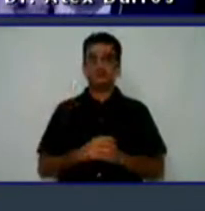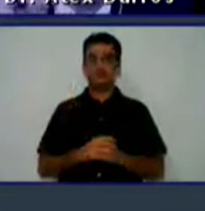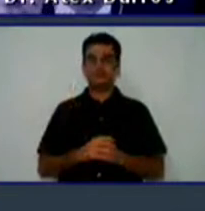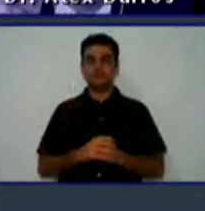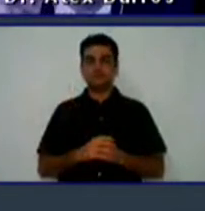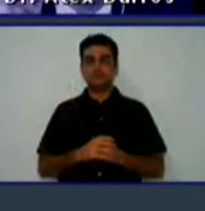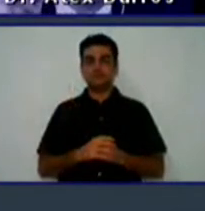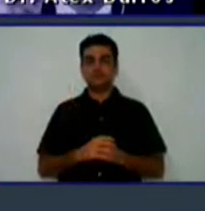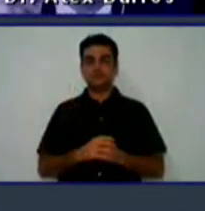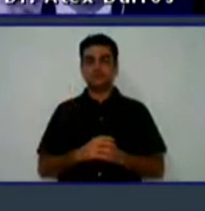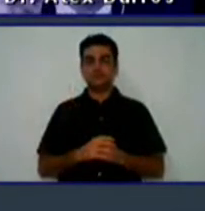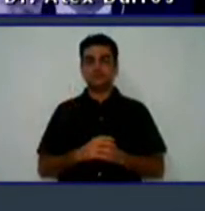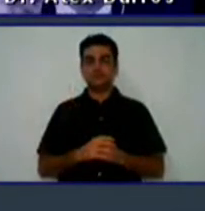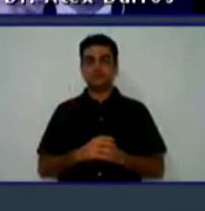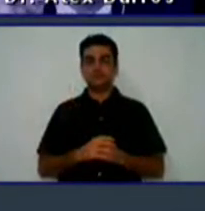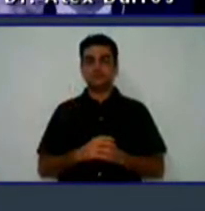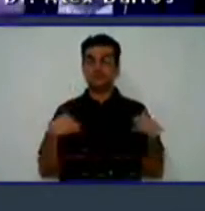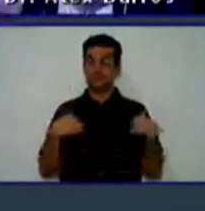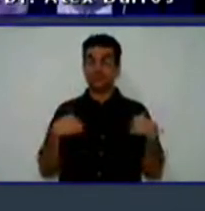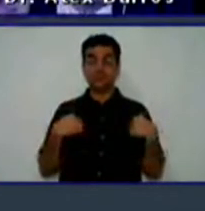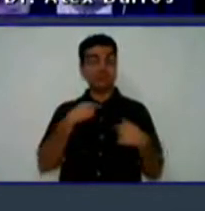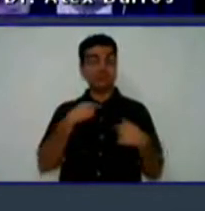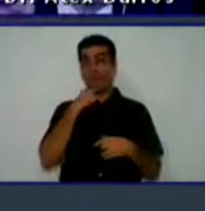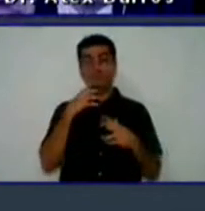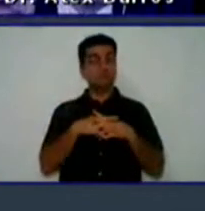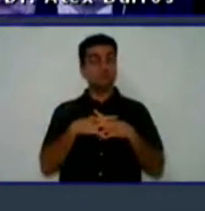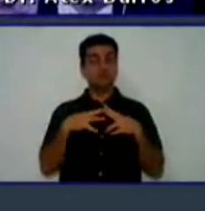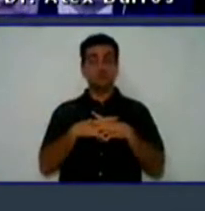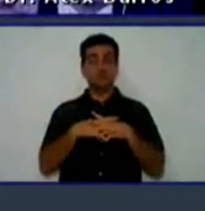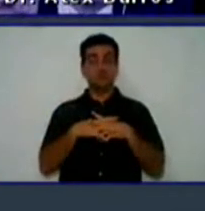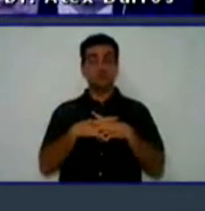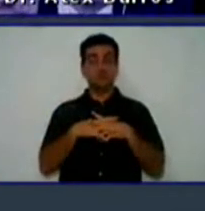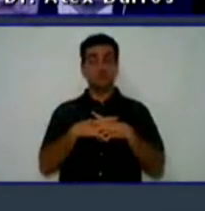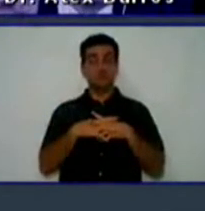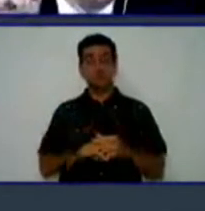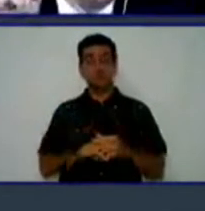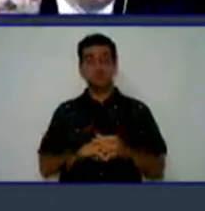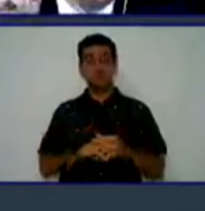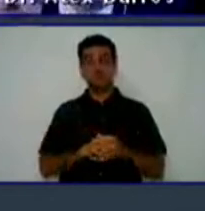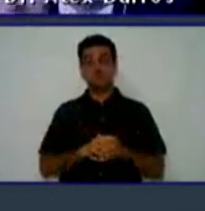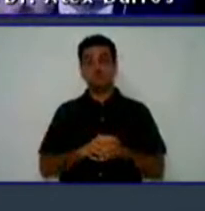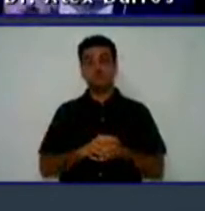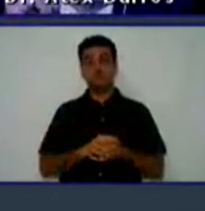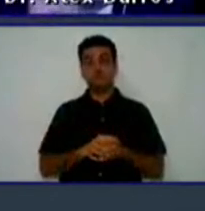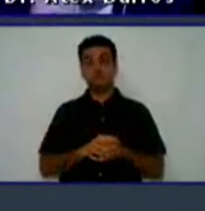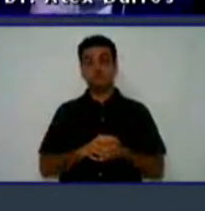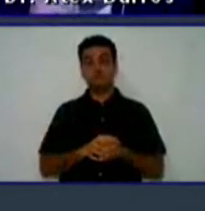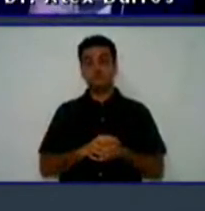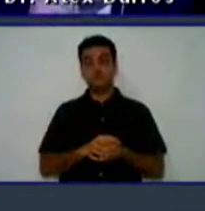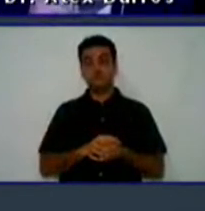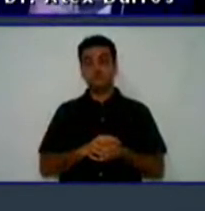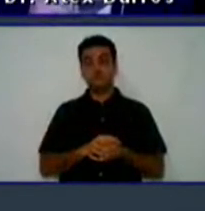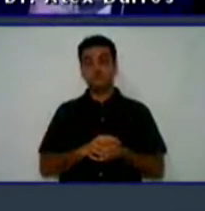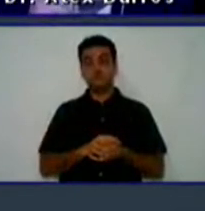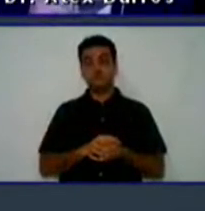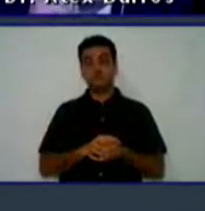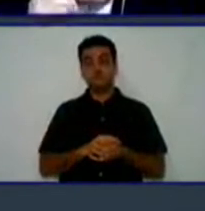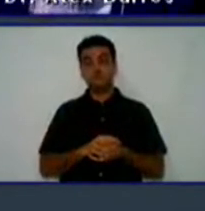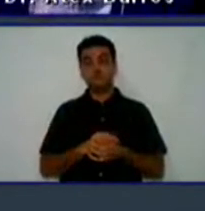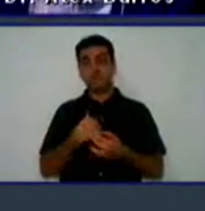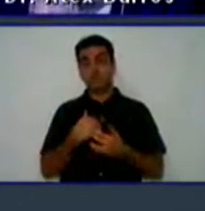Eu honestamente tenho dúvida. Permite, presidente. Já lhe dou a palavra. Eu moro em